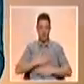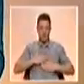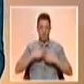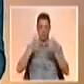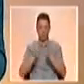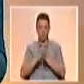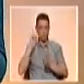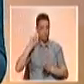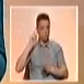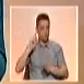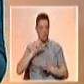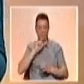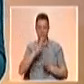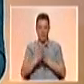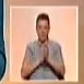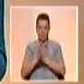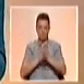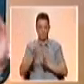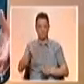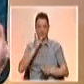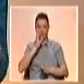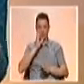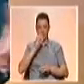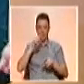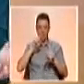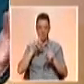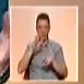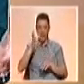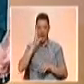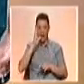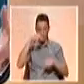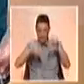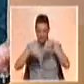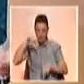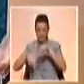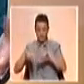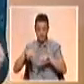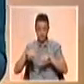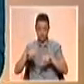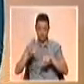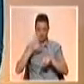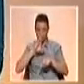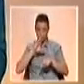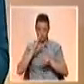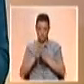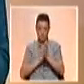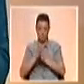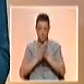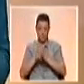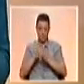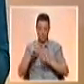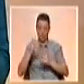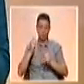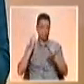isso é muito importante. Poder aproveitar a água, como falei há bocado da fuga, quando a água que está a ser gasta, colocar